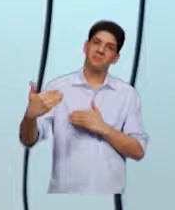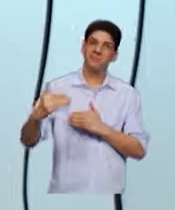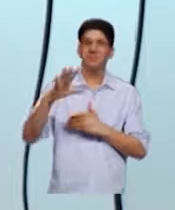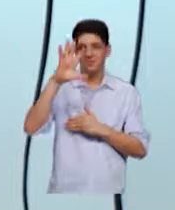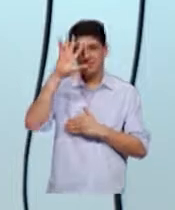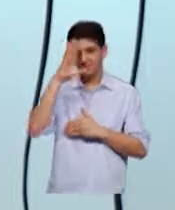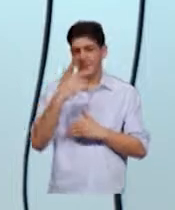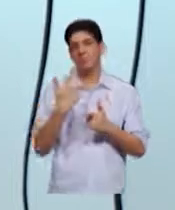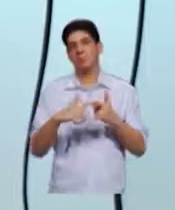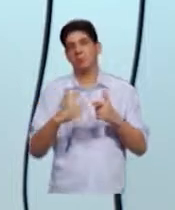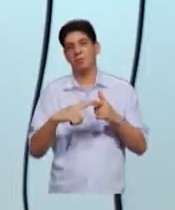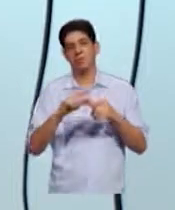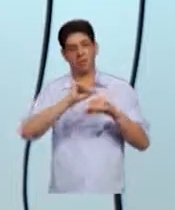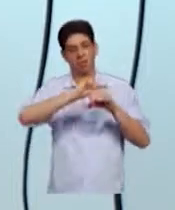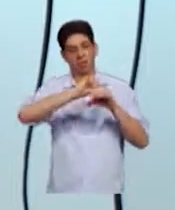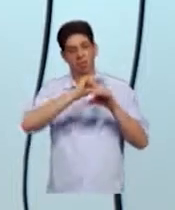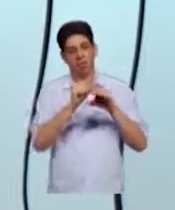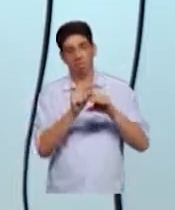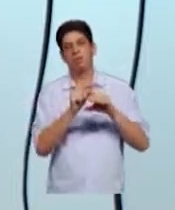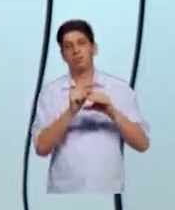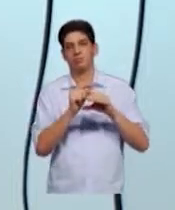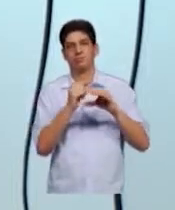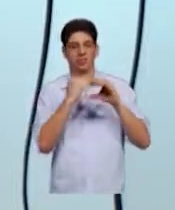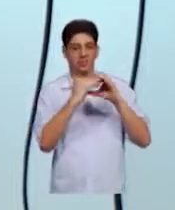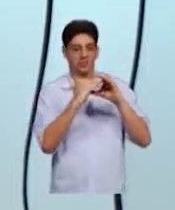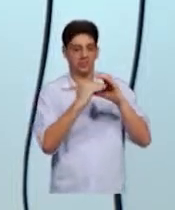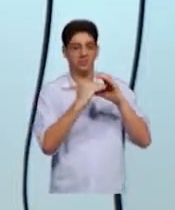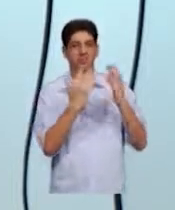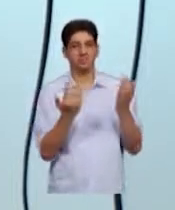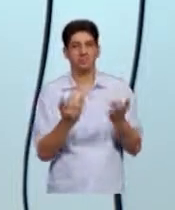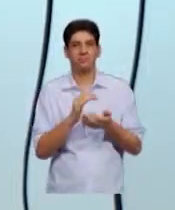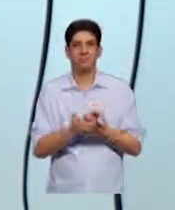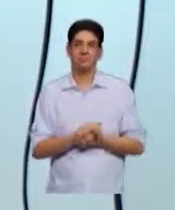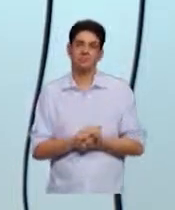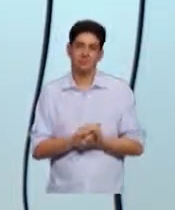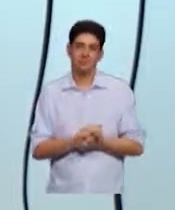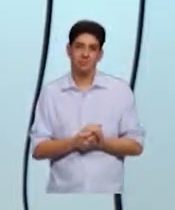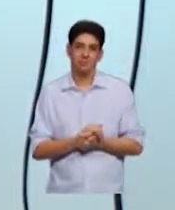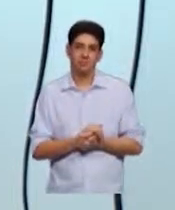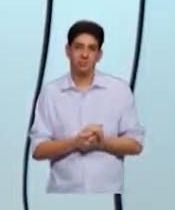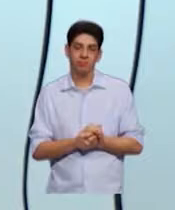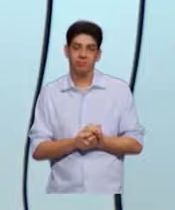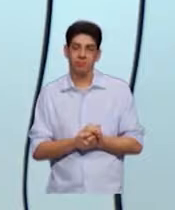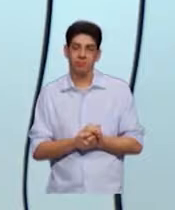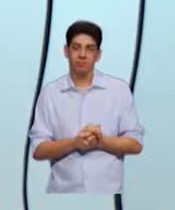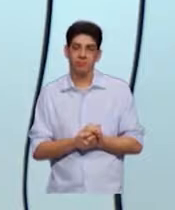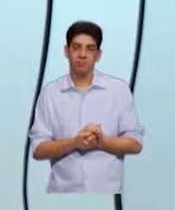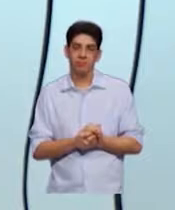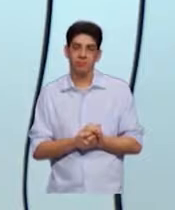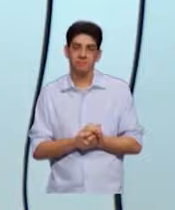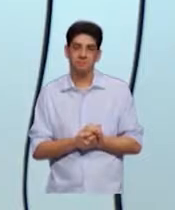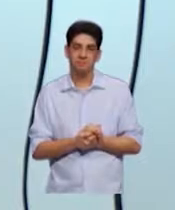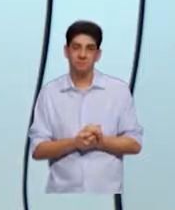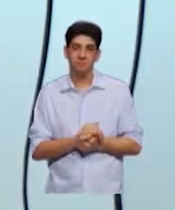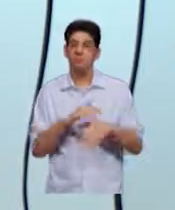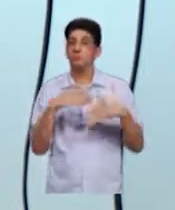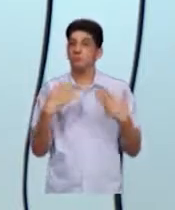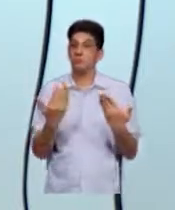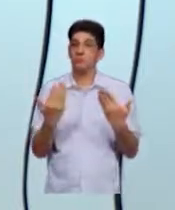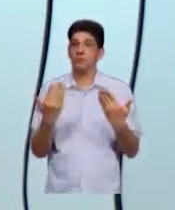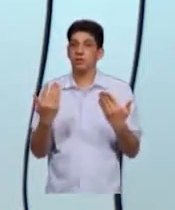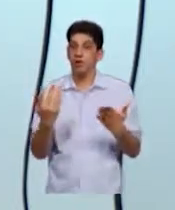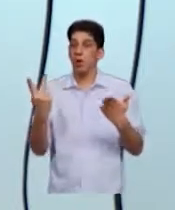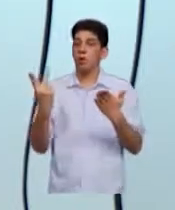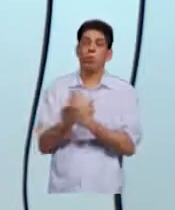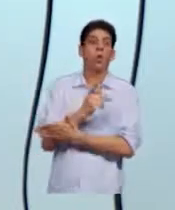ozônio. As causas principais desse aumento, né, de ter esse buraco,